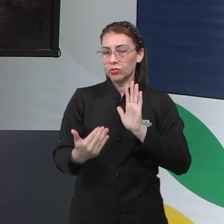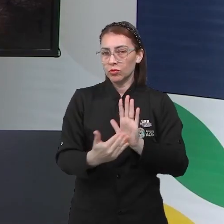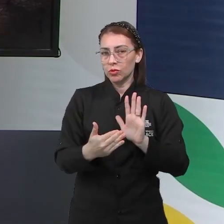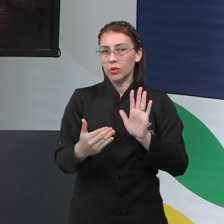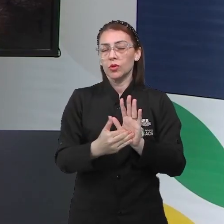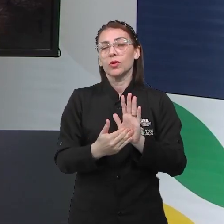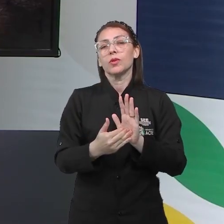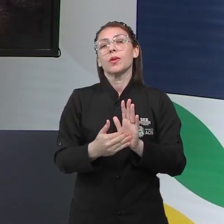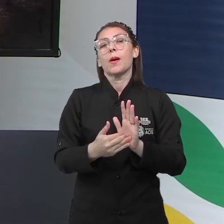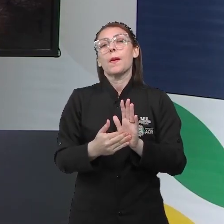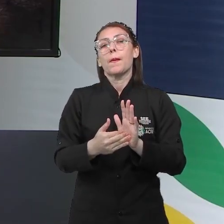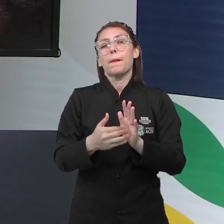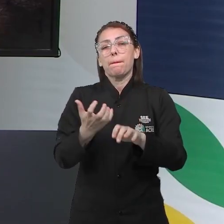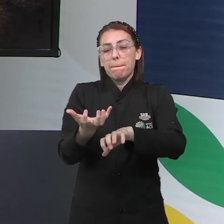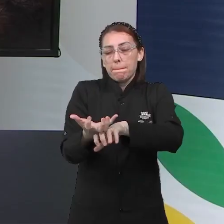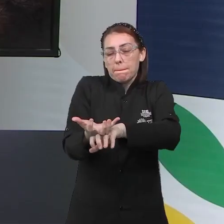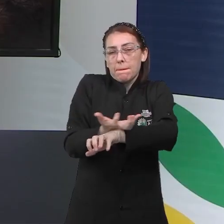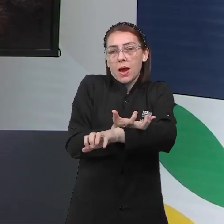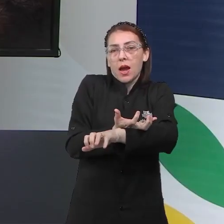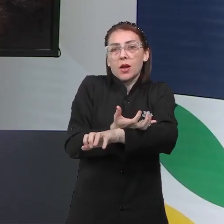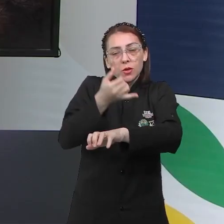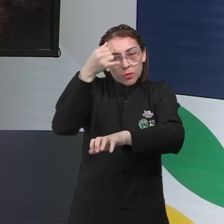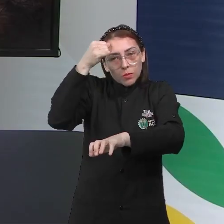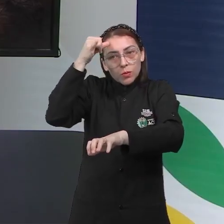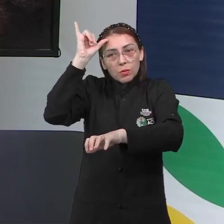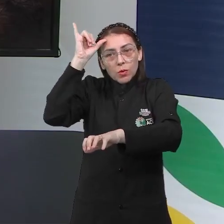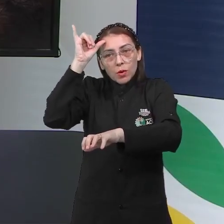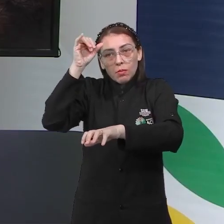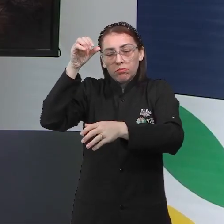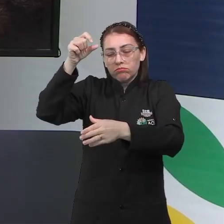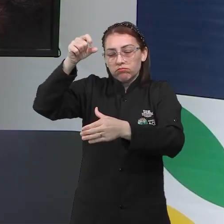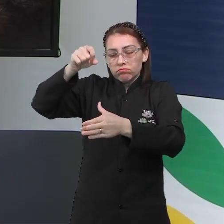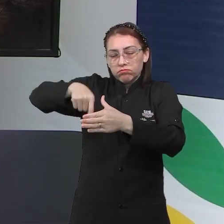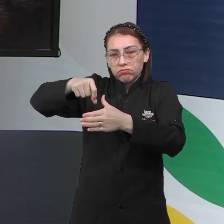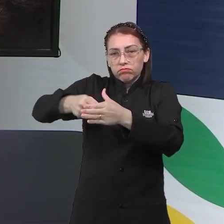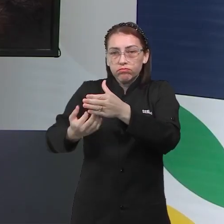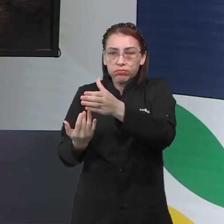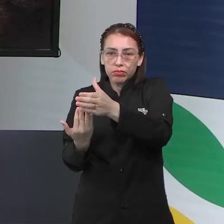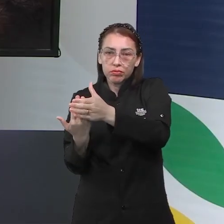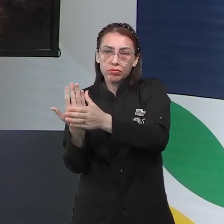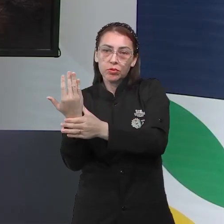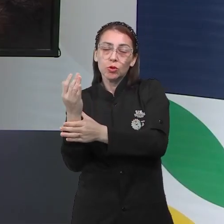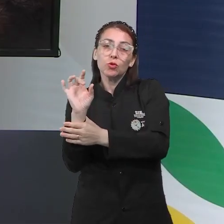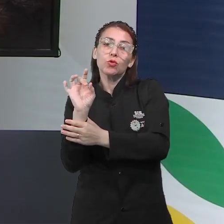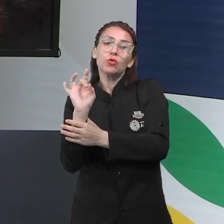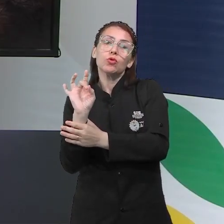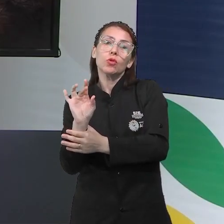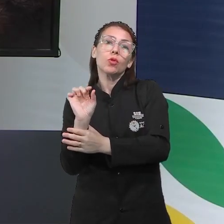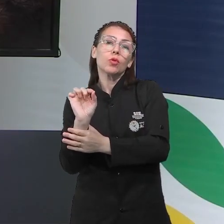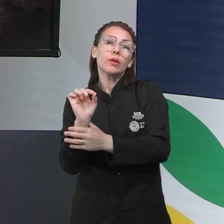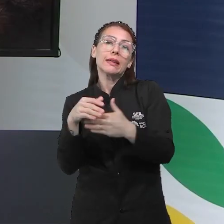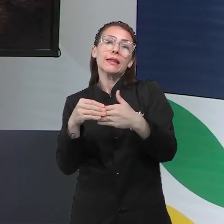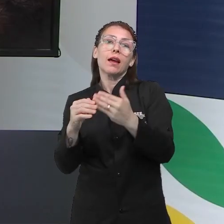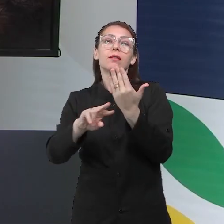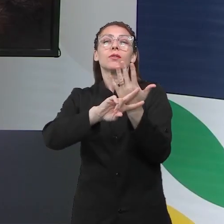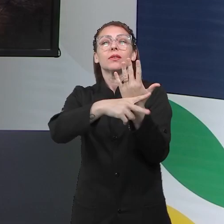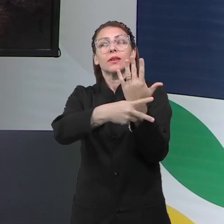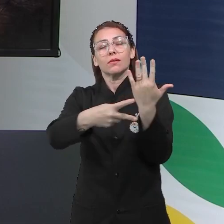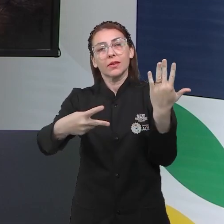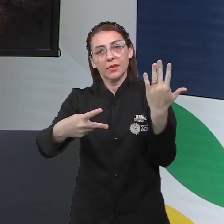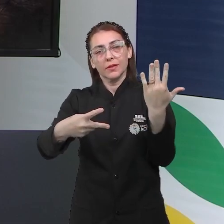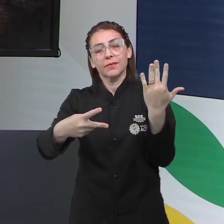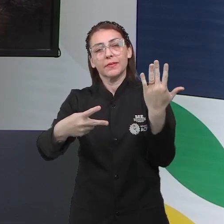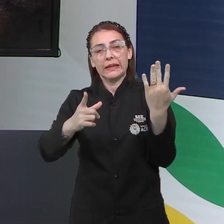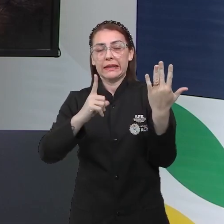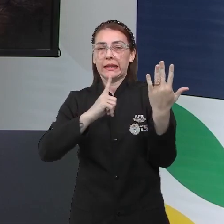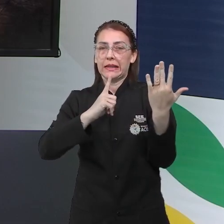gerar, por exemplo, pasto, para gerar uma área de plantio. Só que isso, pessoal, traz consequências.